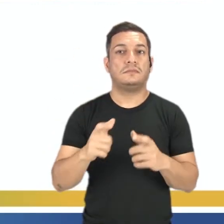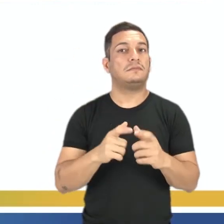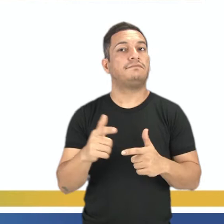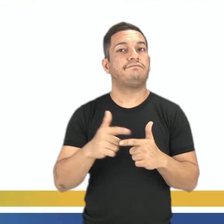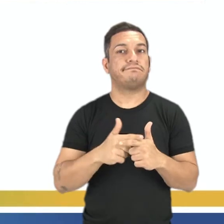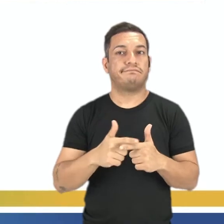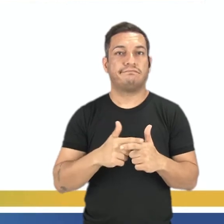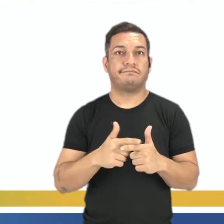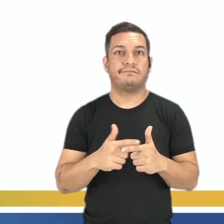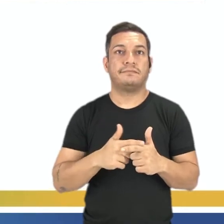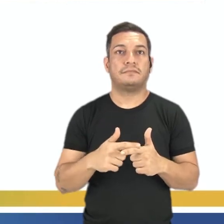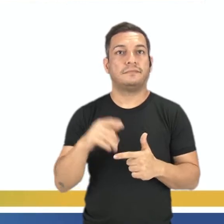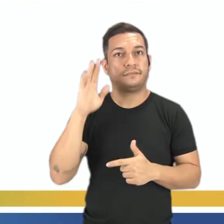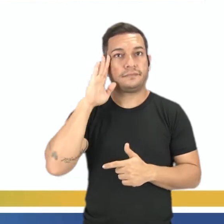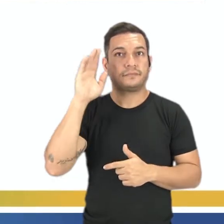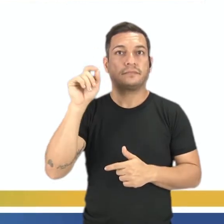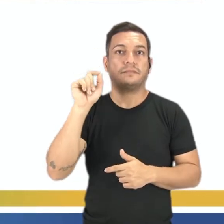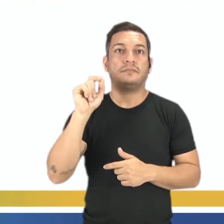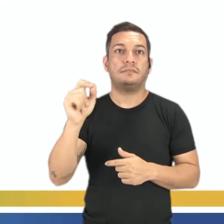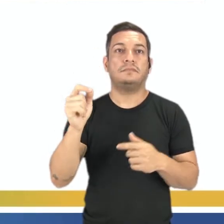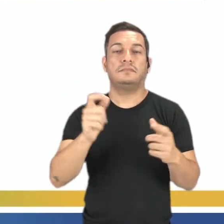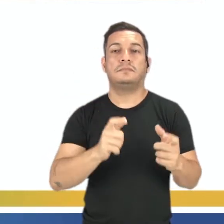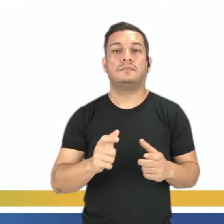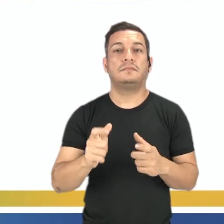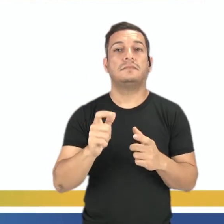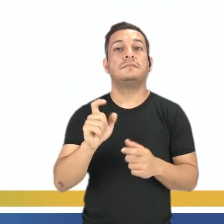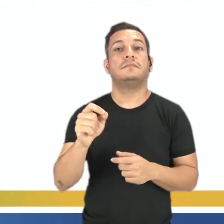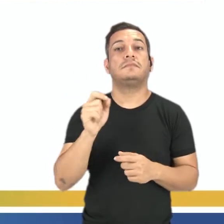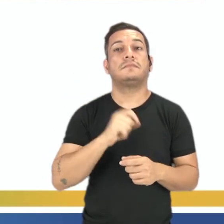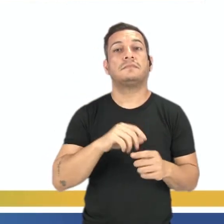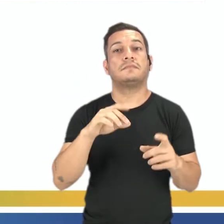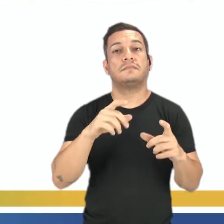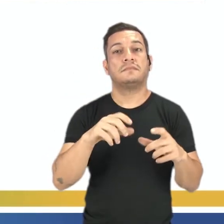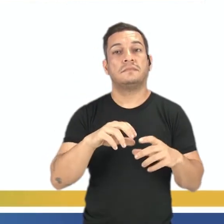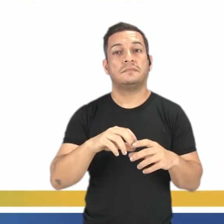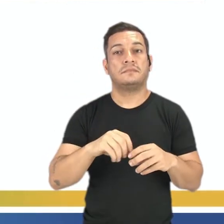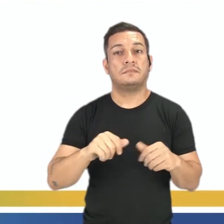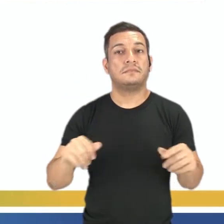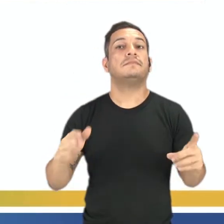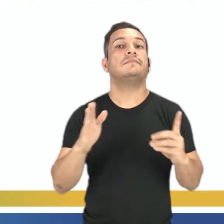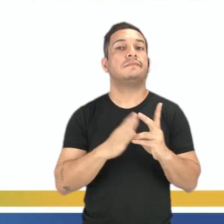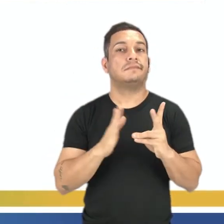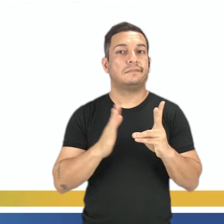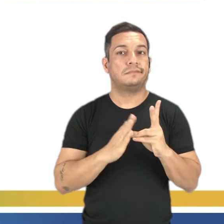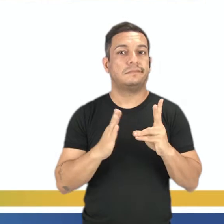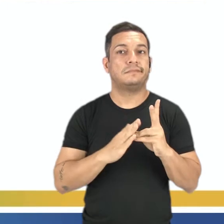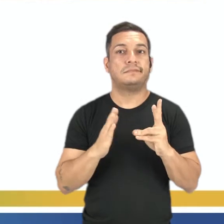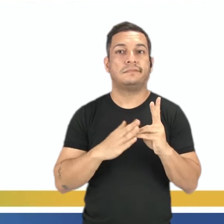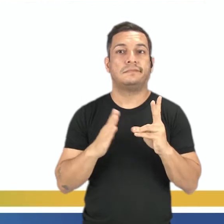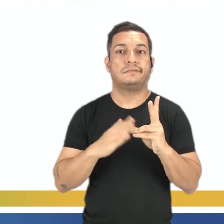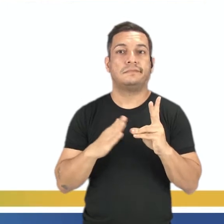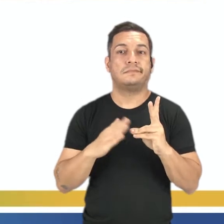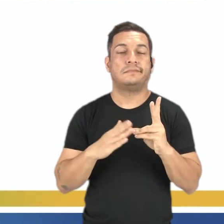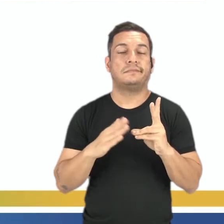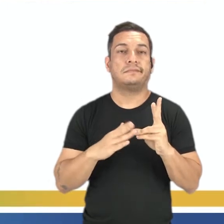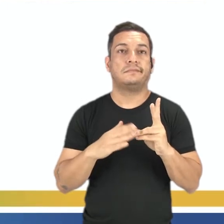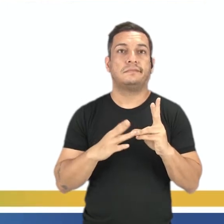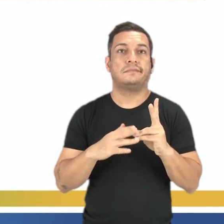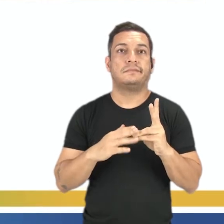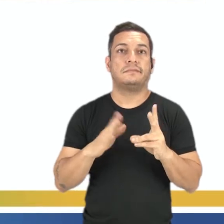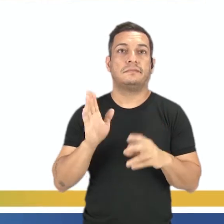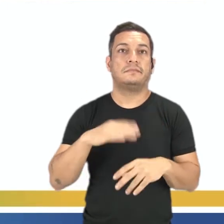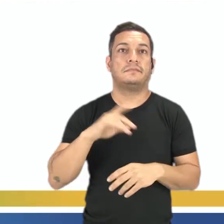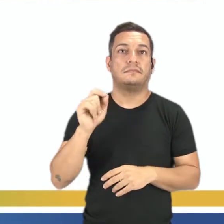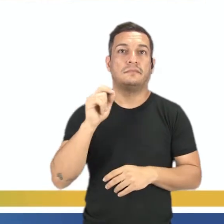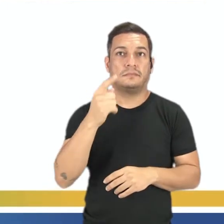né, e fica principalmente localizado em áreas de terras indígenas, né, reserva de áreas em terras indígenas. Aí nós temos uma